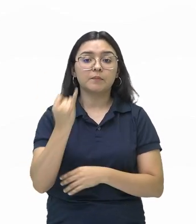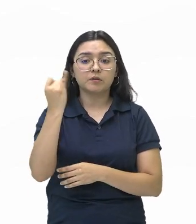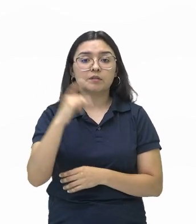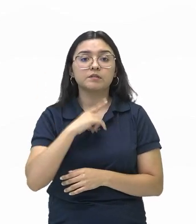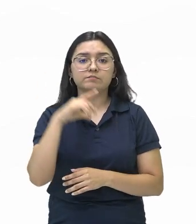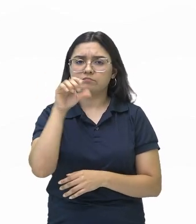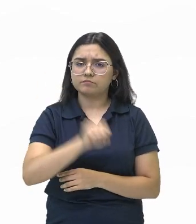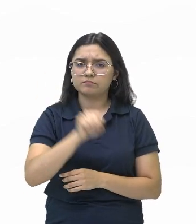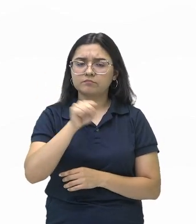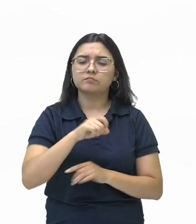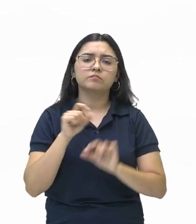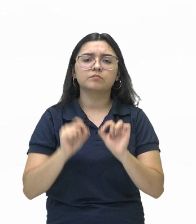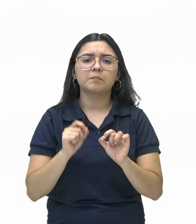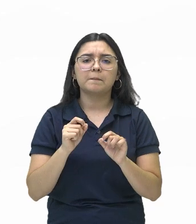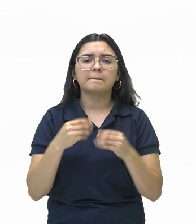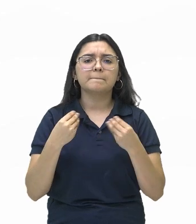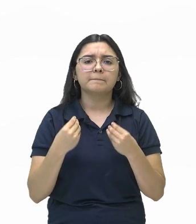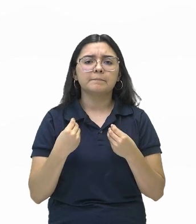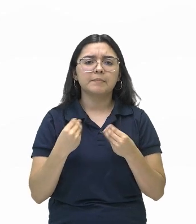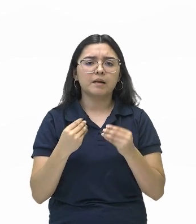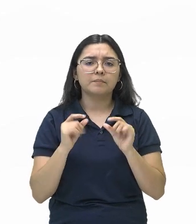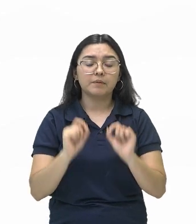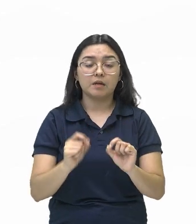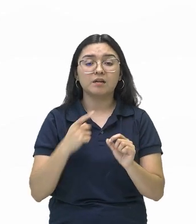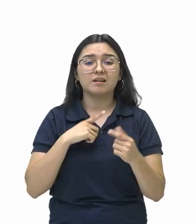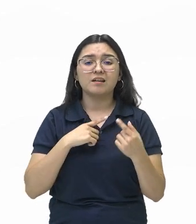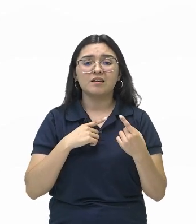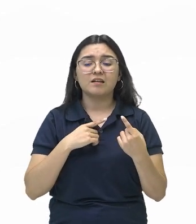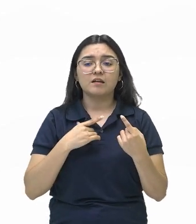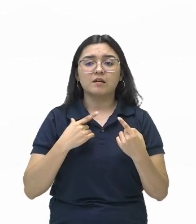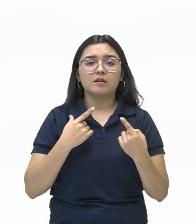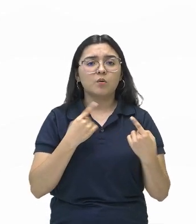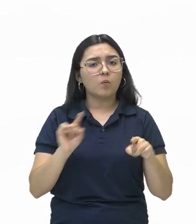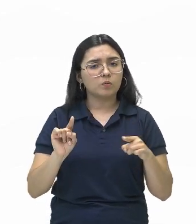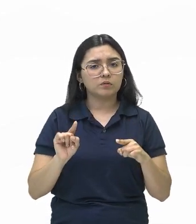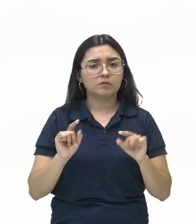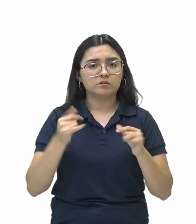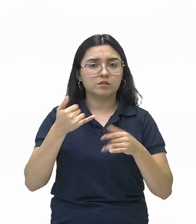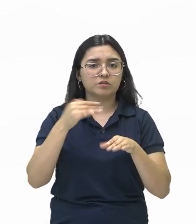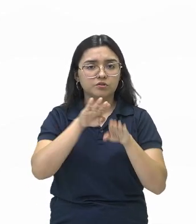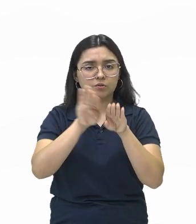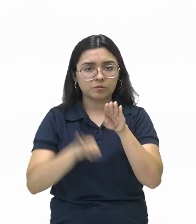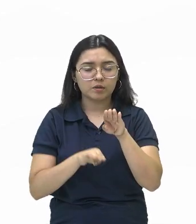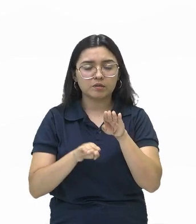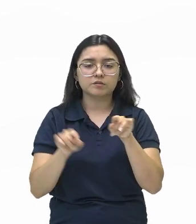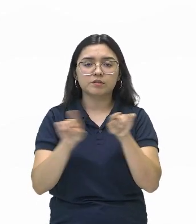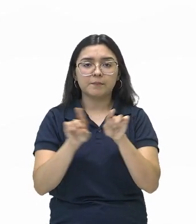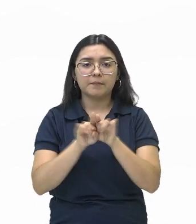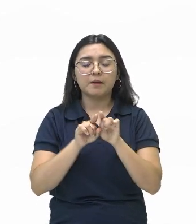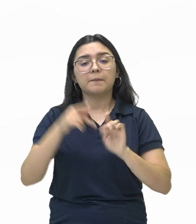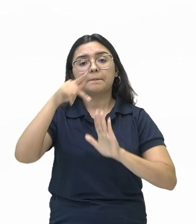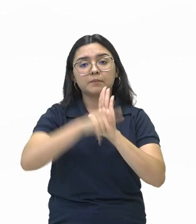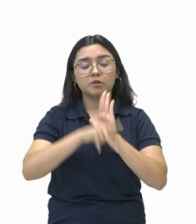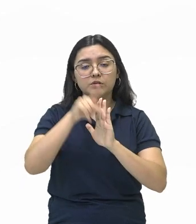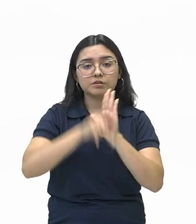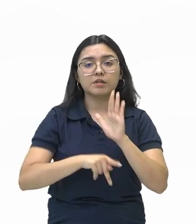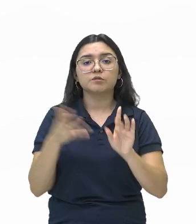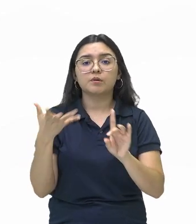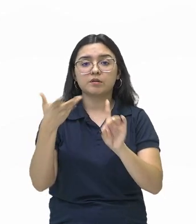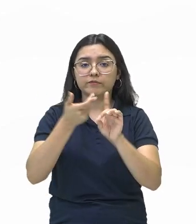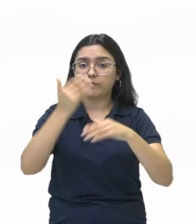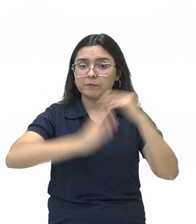sim. Para quê? Para combater essa desigualdade. programas de qualificação